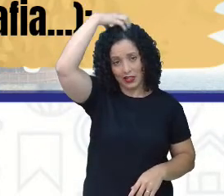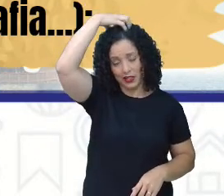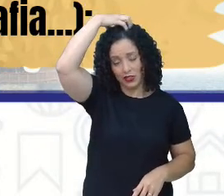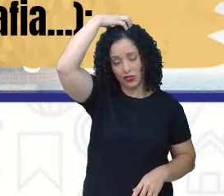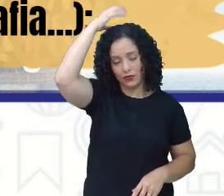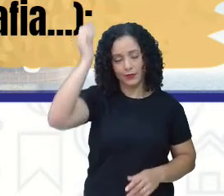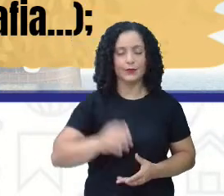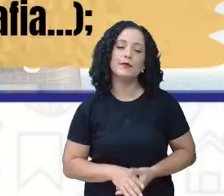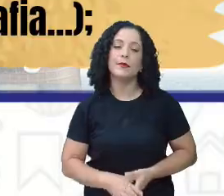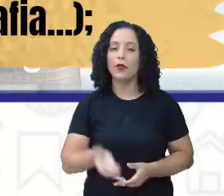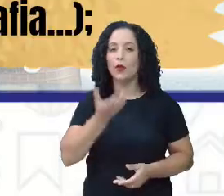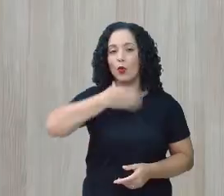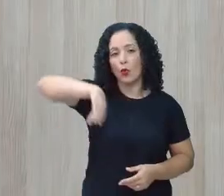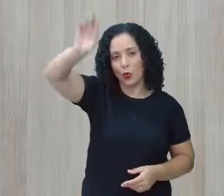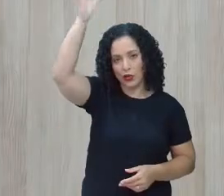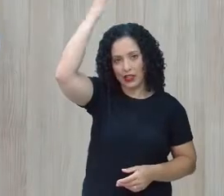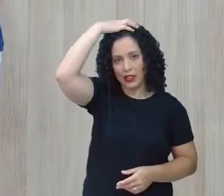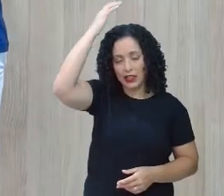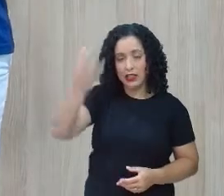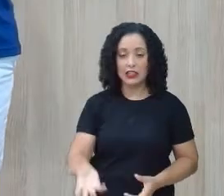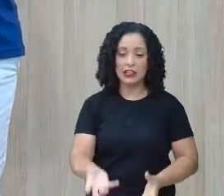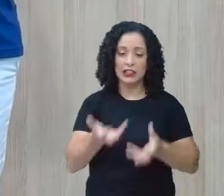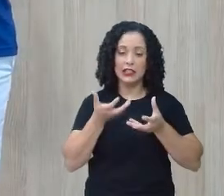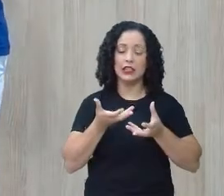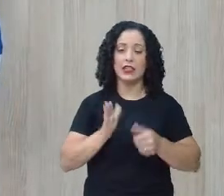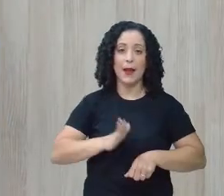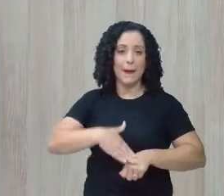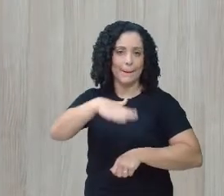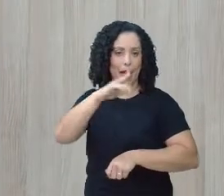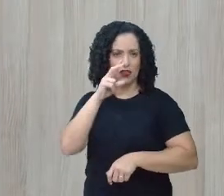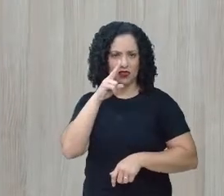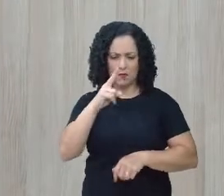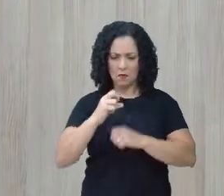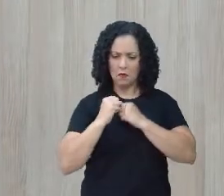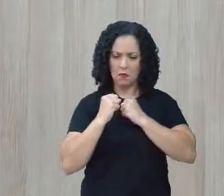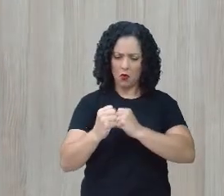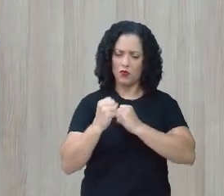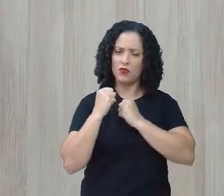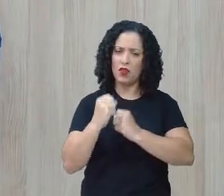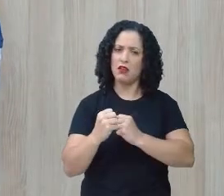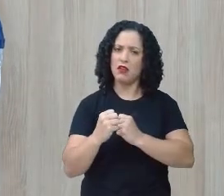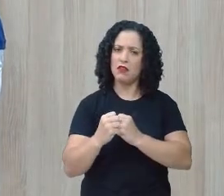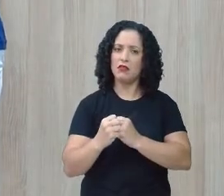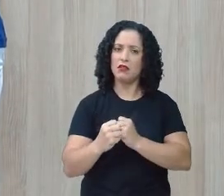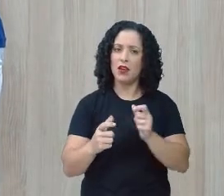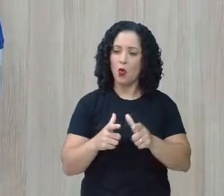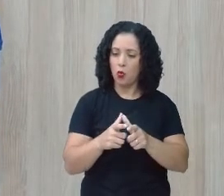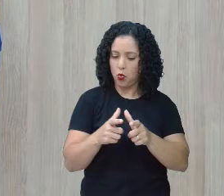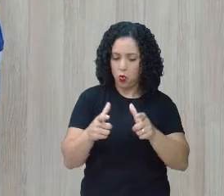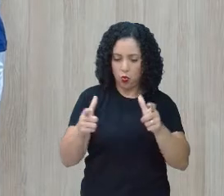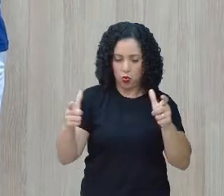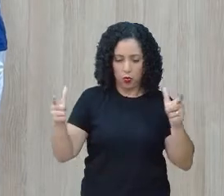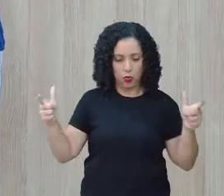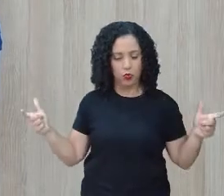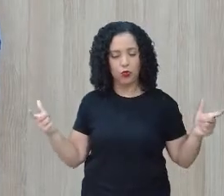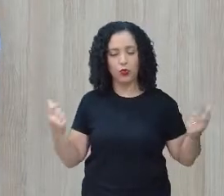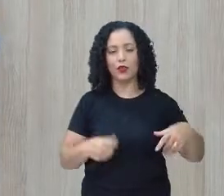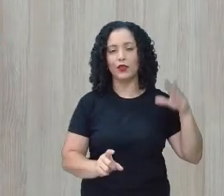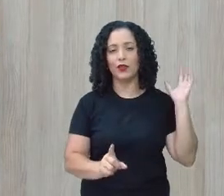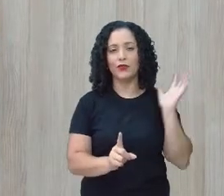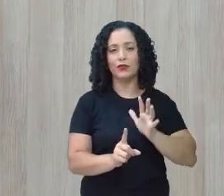ele queria aumentar o seu poder. Então, para aumentar o seu poder, eles trataram de intervir diretamente